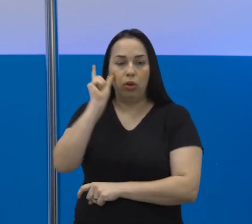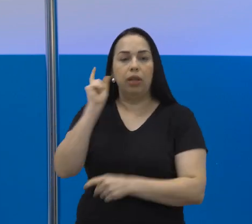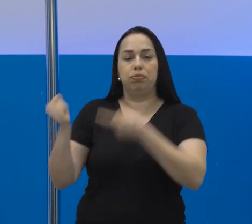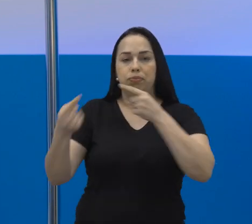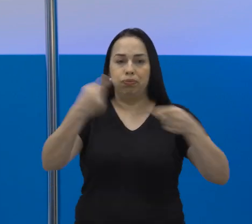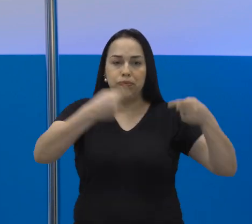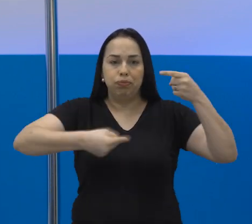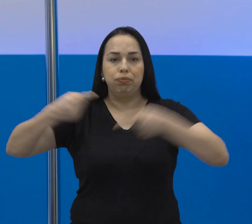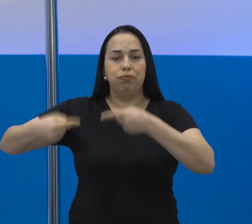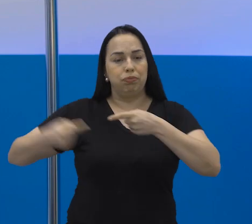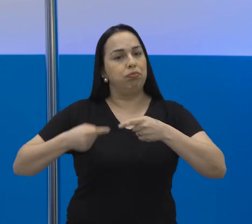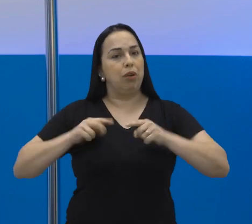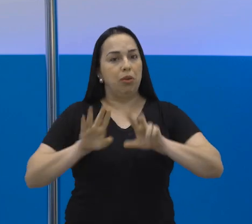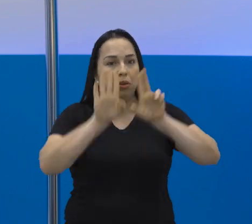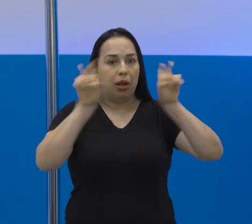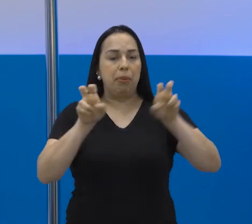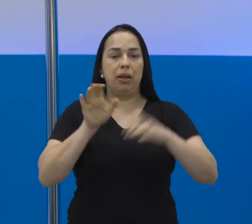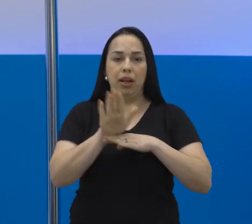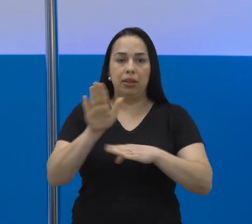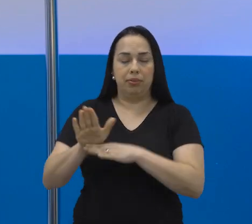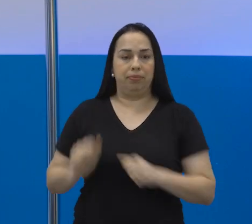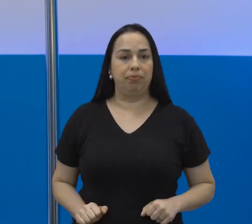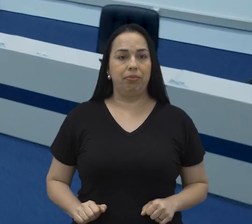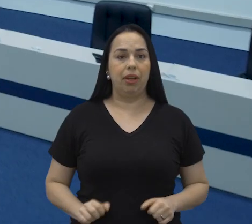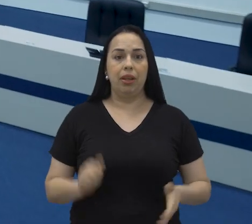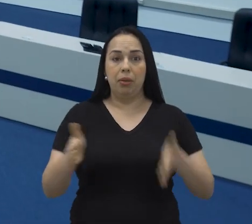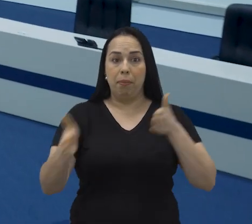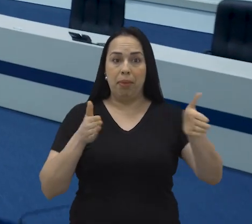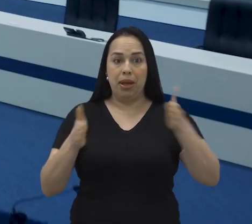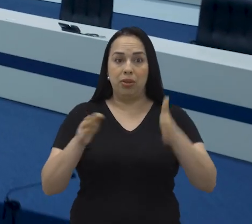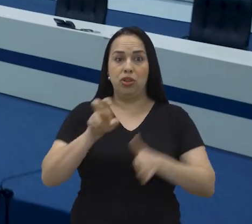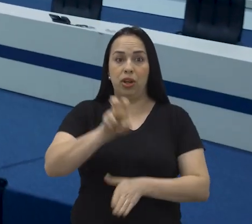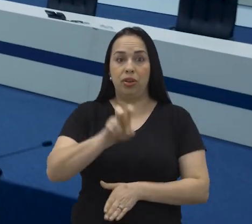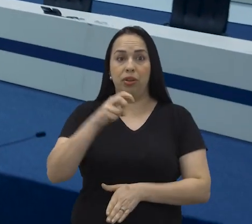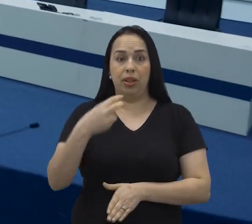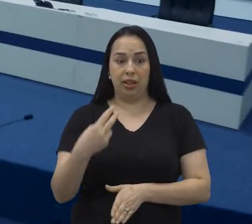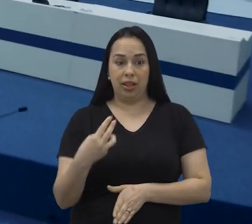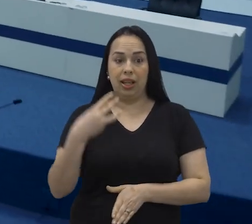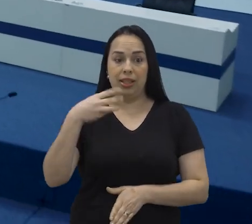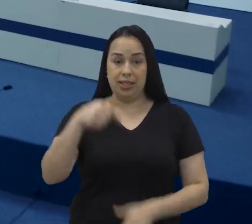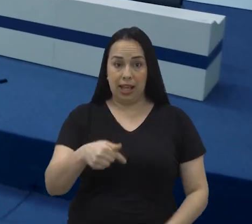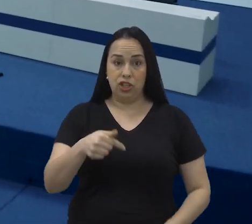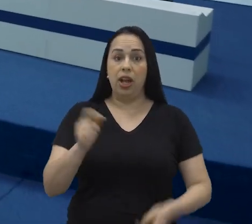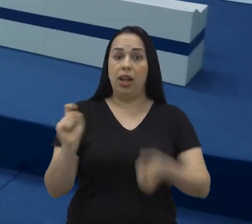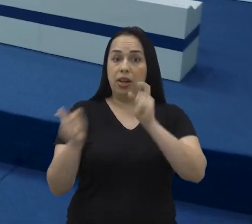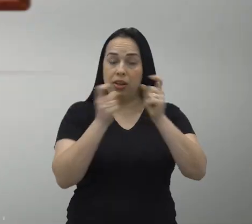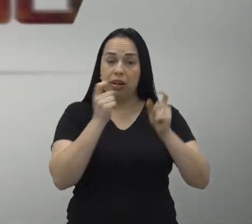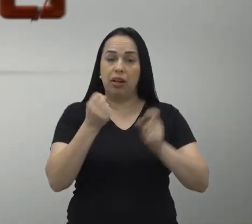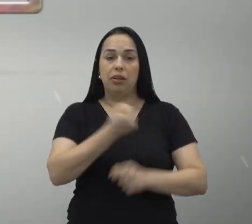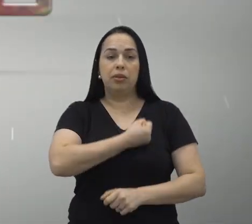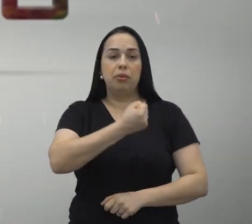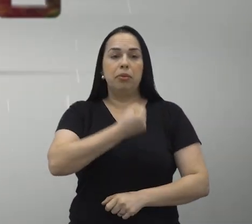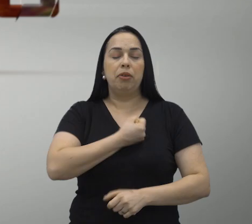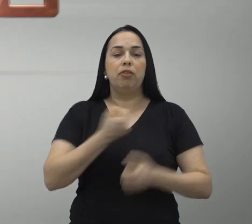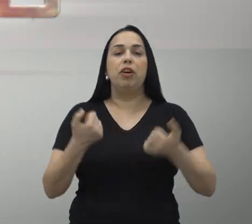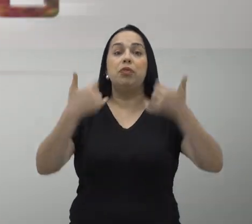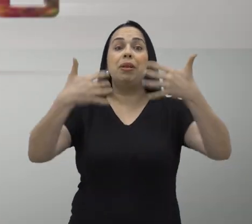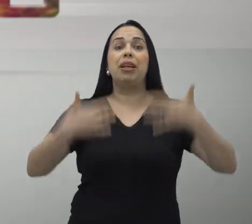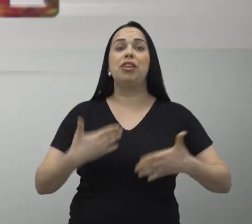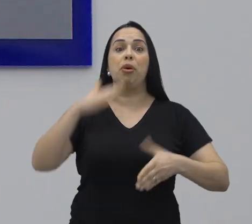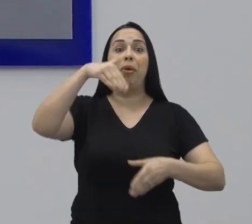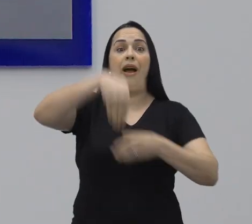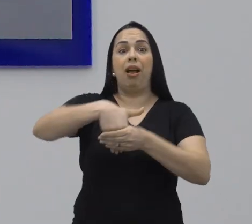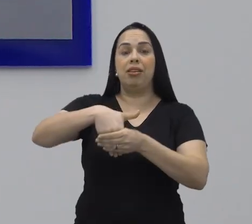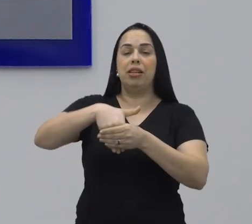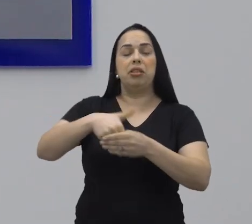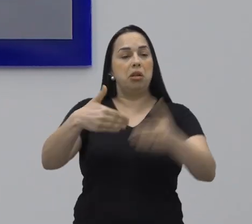os vereadores debateram temas de interesse público. Durante a 57ª sessão do ano, muitos vereadores foram